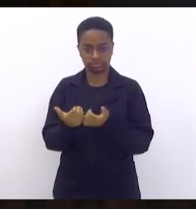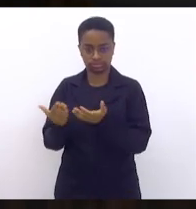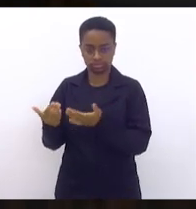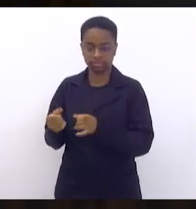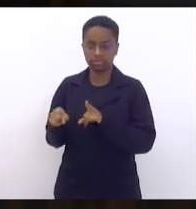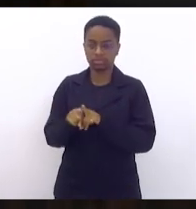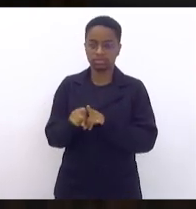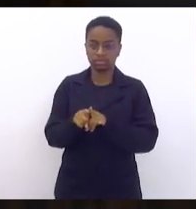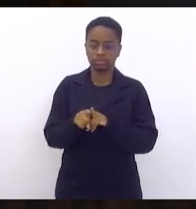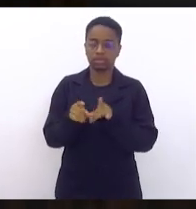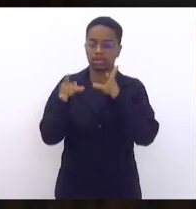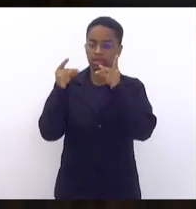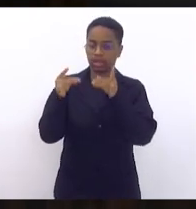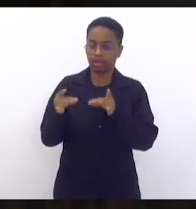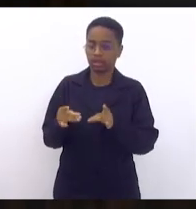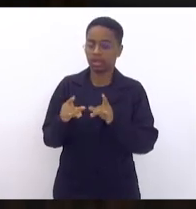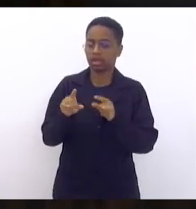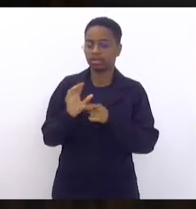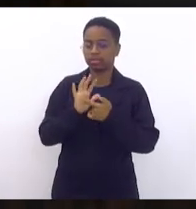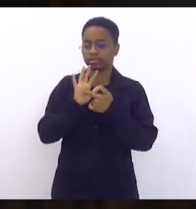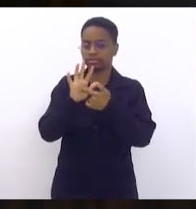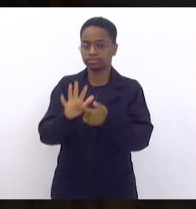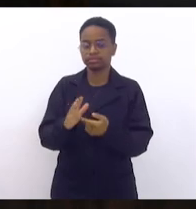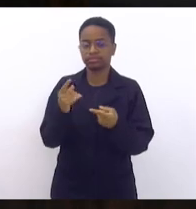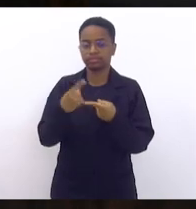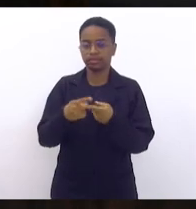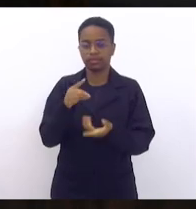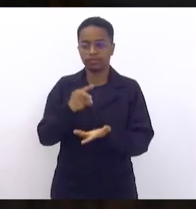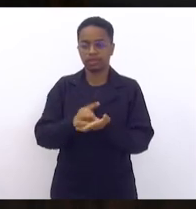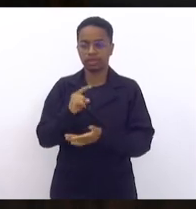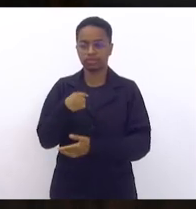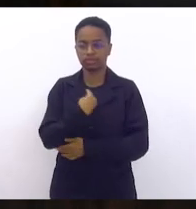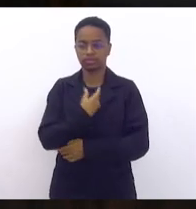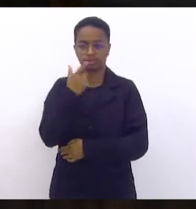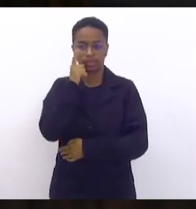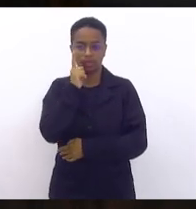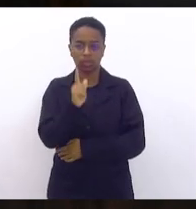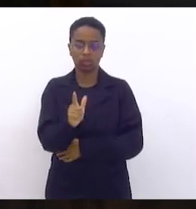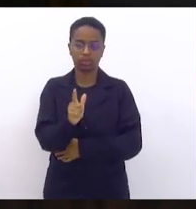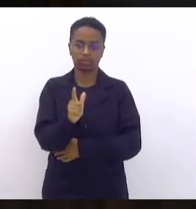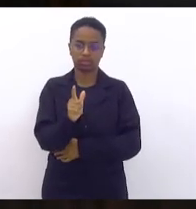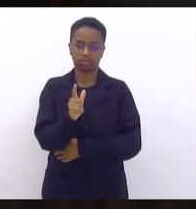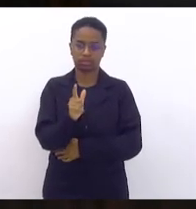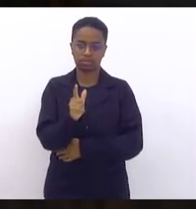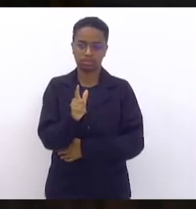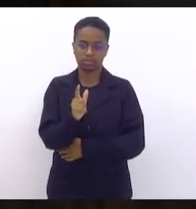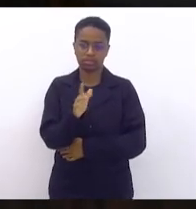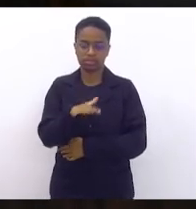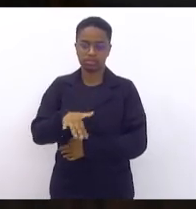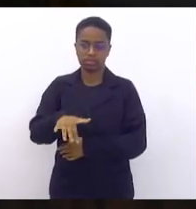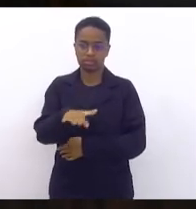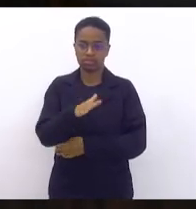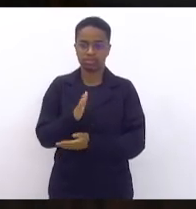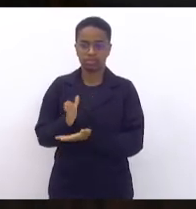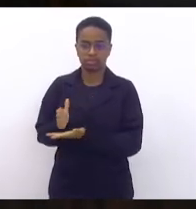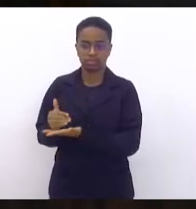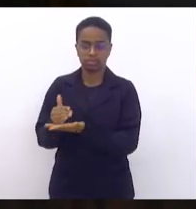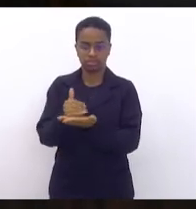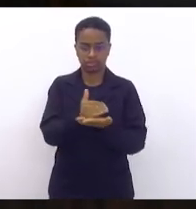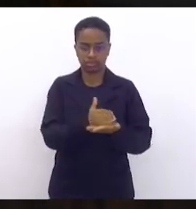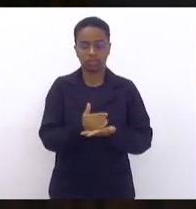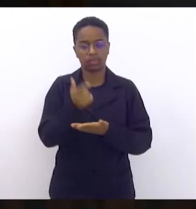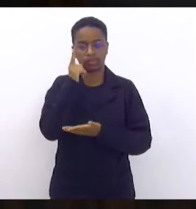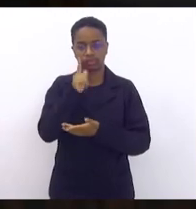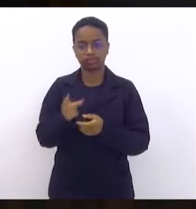mais afinco e empenho para que a gente possa aí com essa questão tributária retomar